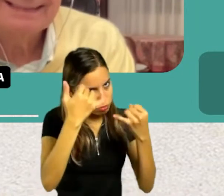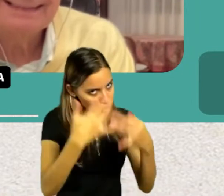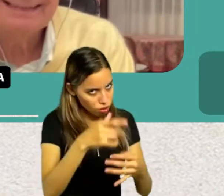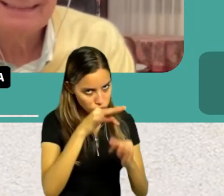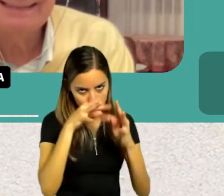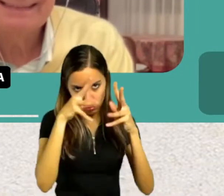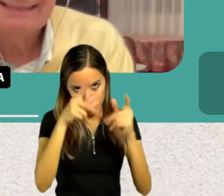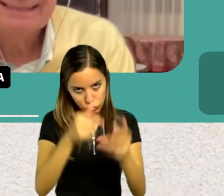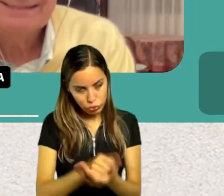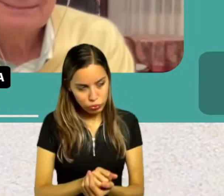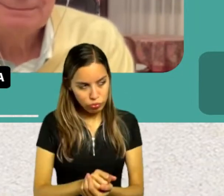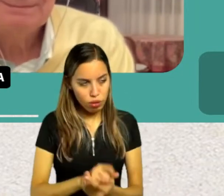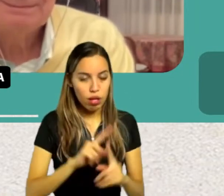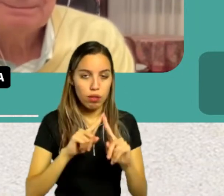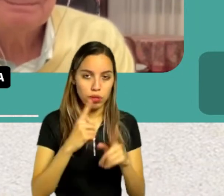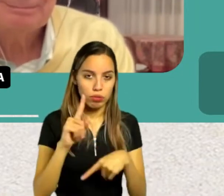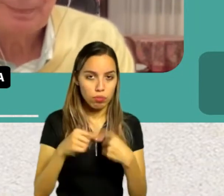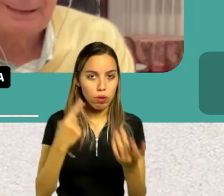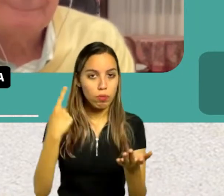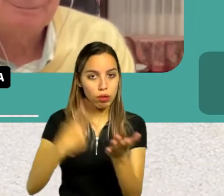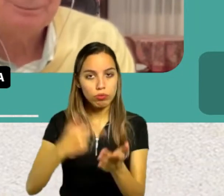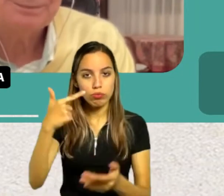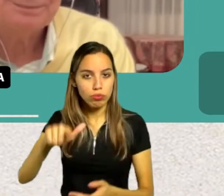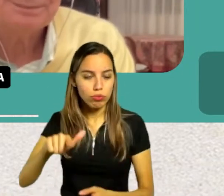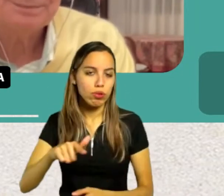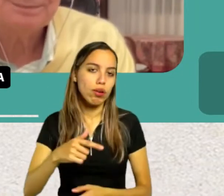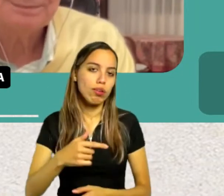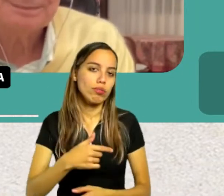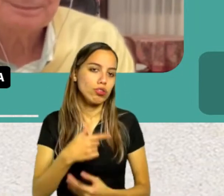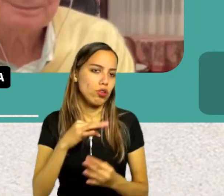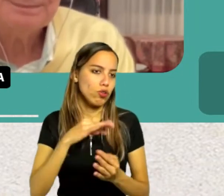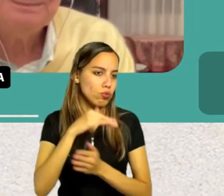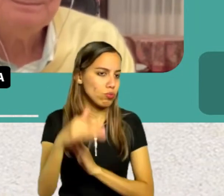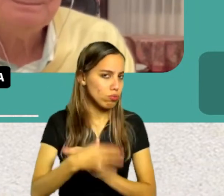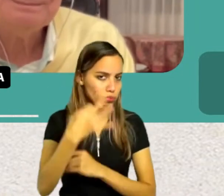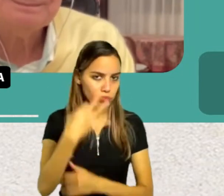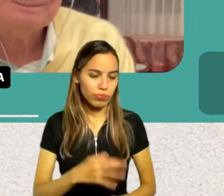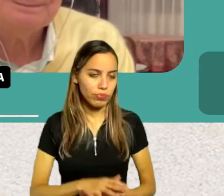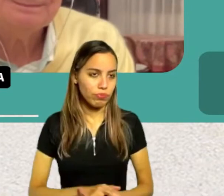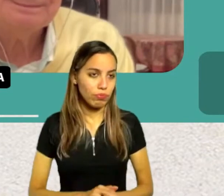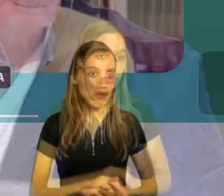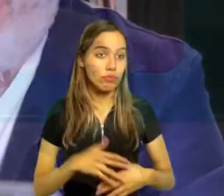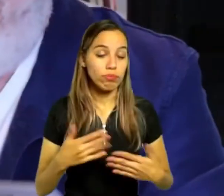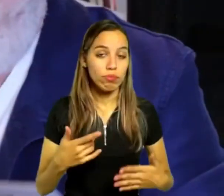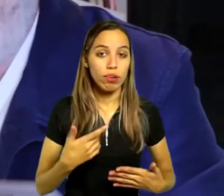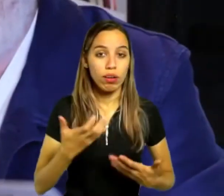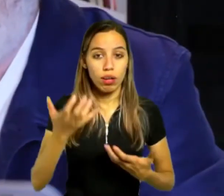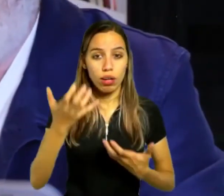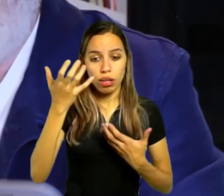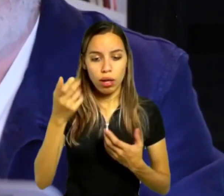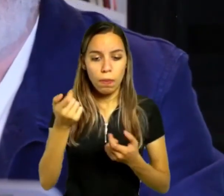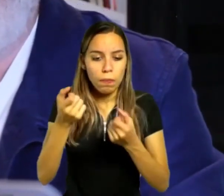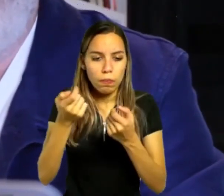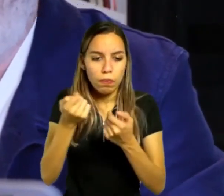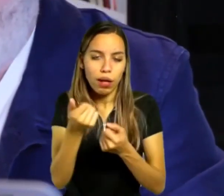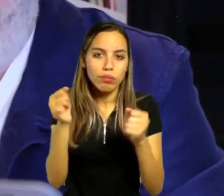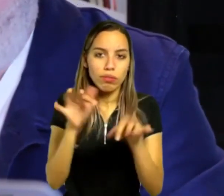certinho. Bem, gente, então, para encerrar, eu queria agradecer a presença de todo mundo que assistiu aí e dizer